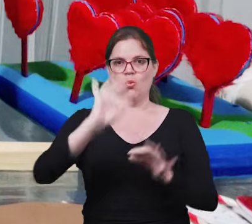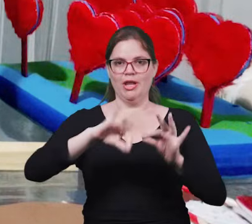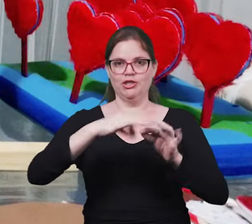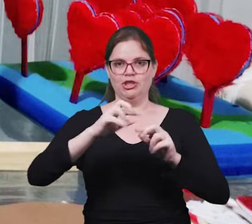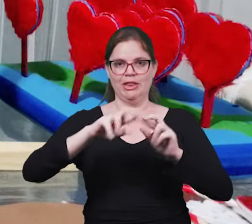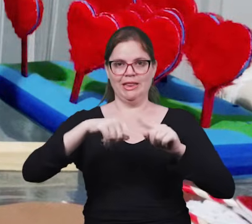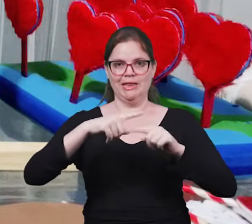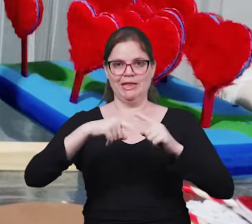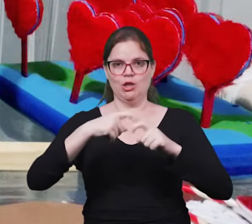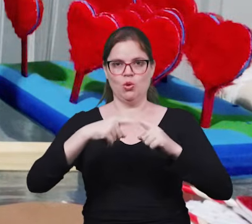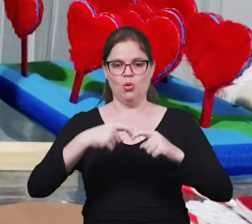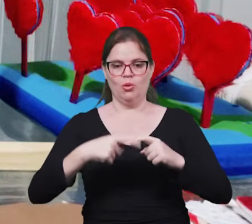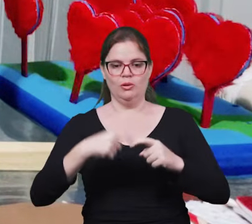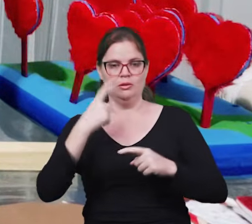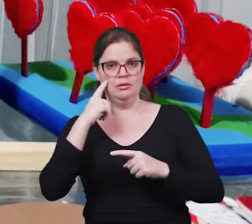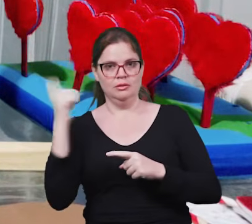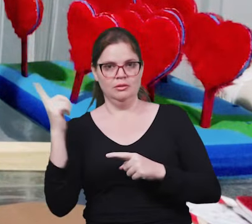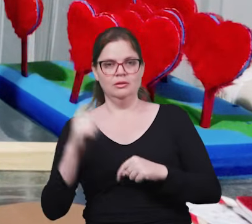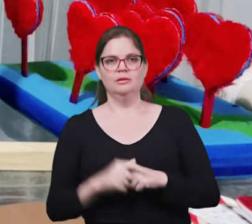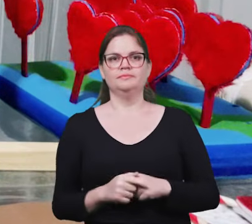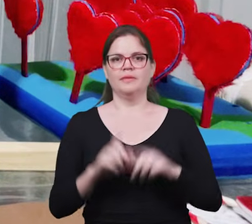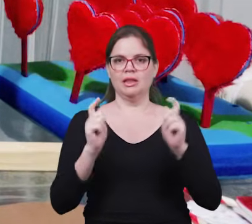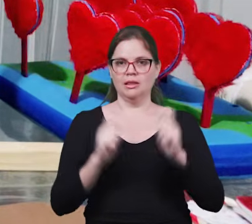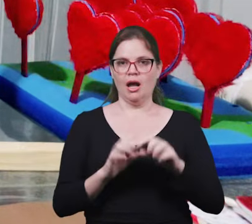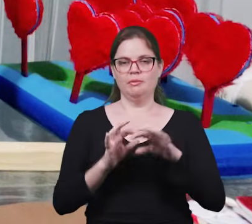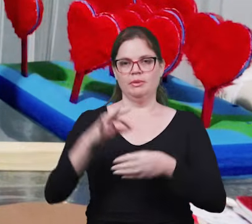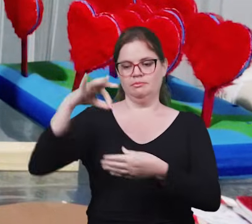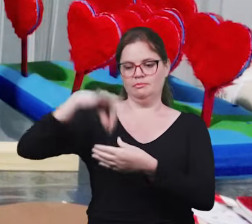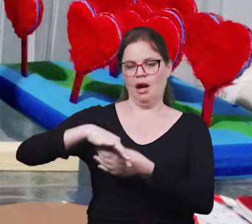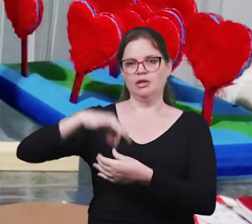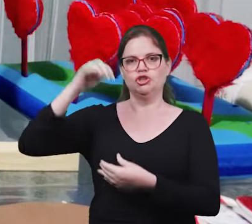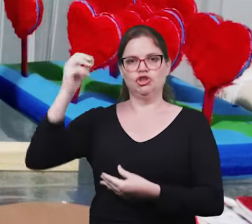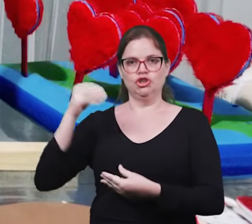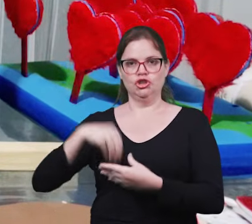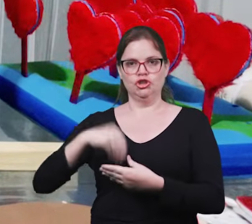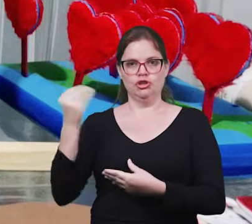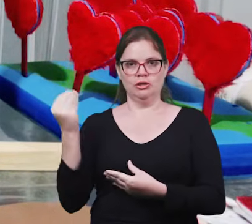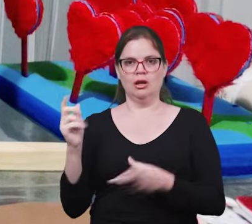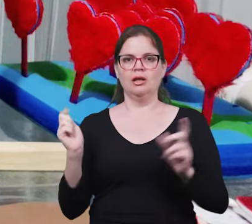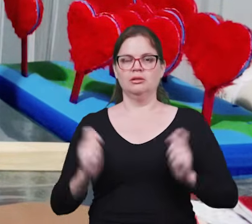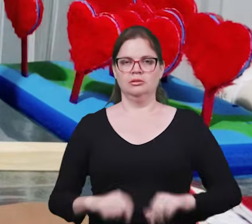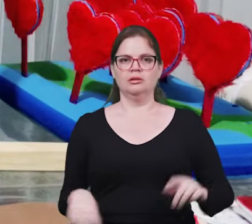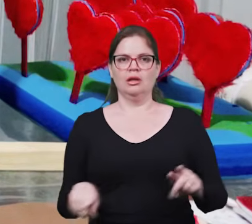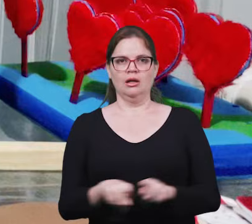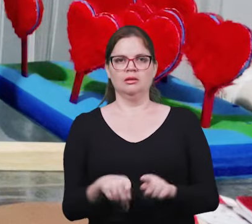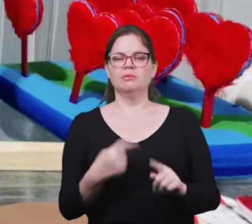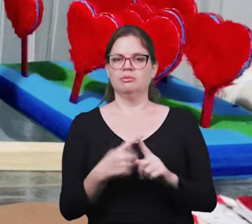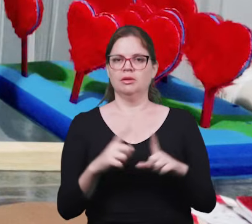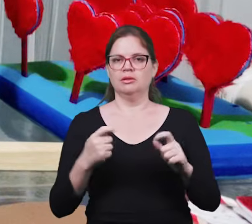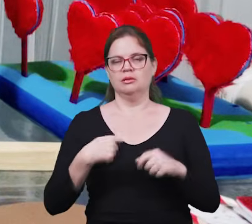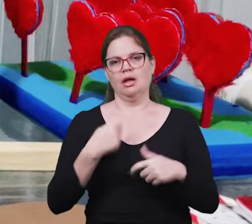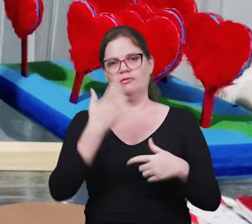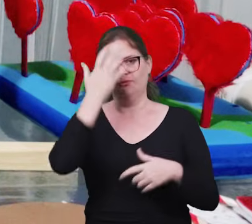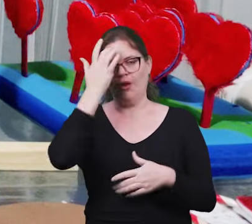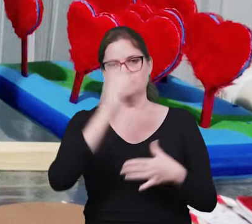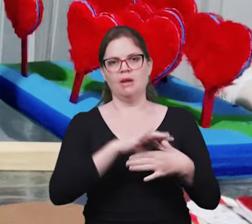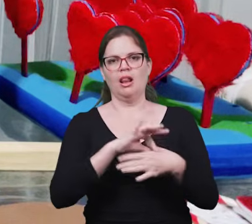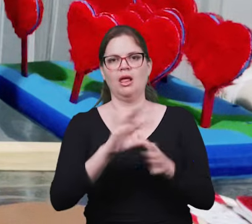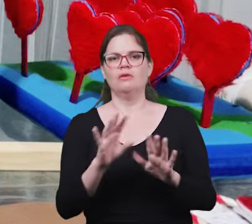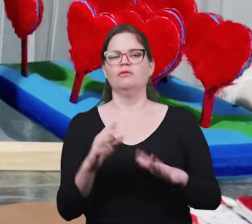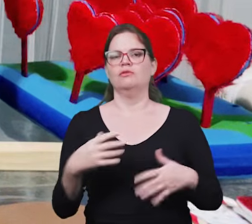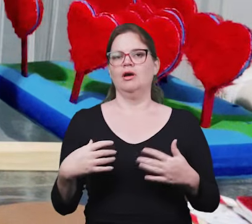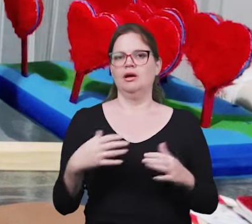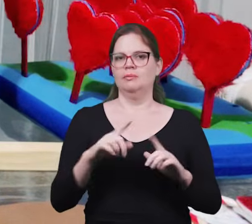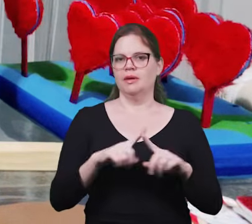é maleável também, eu posso trabalhar com ela colocando e retirando, também para facilitar na mobilização desse recurso, para onde